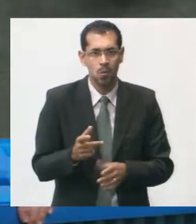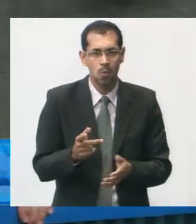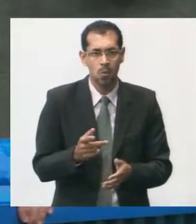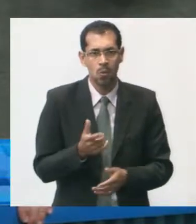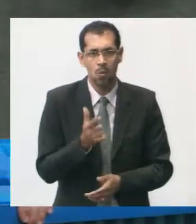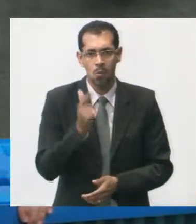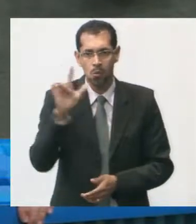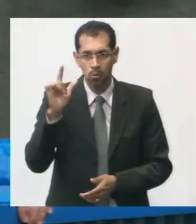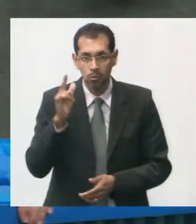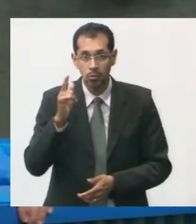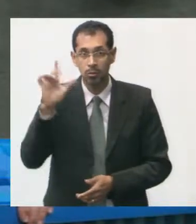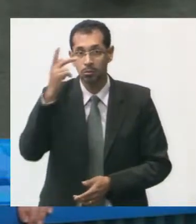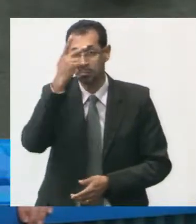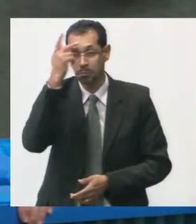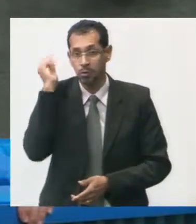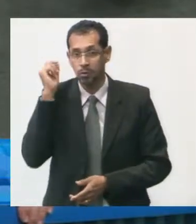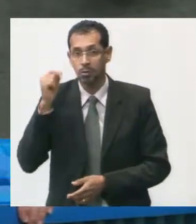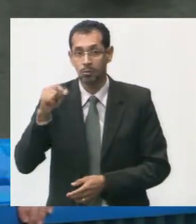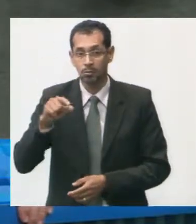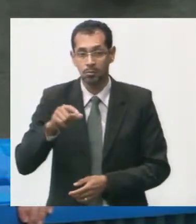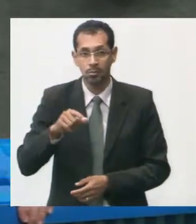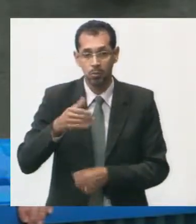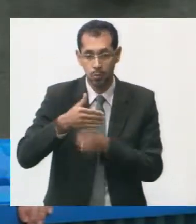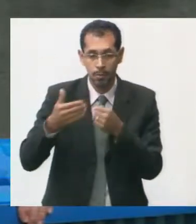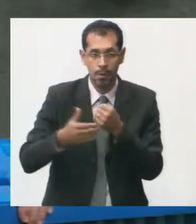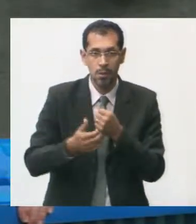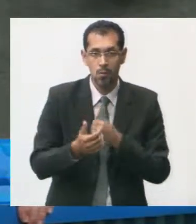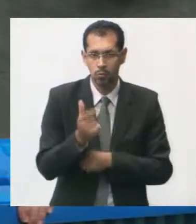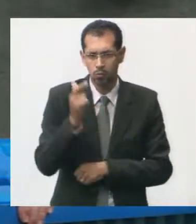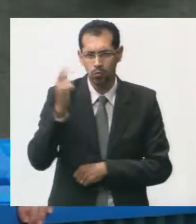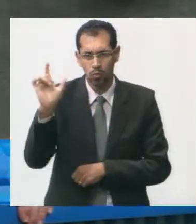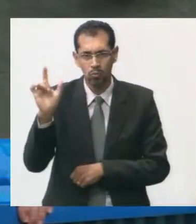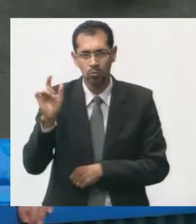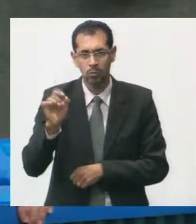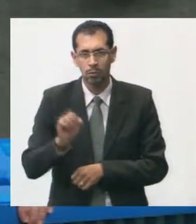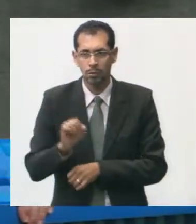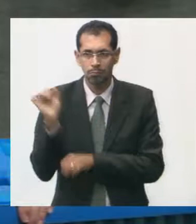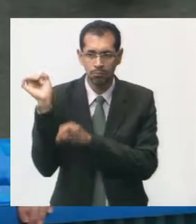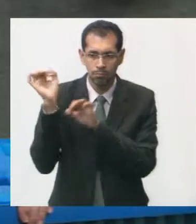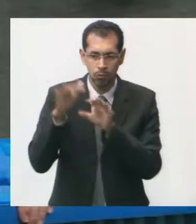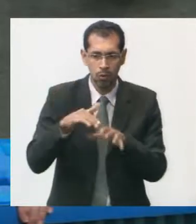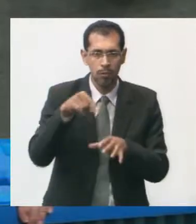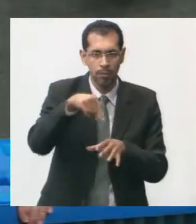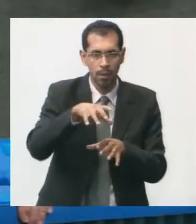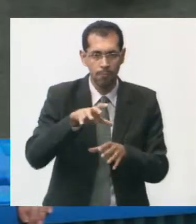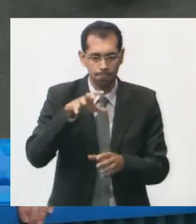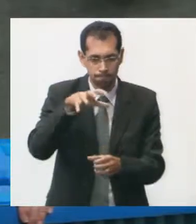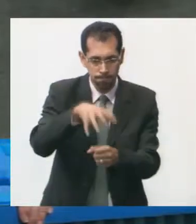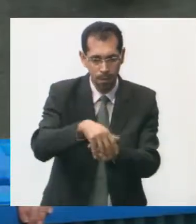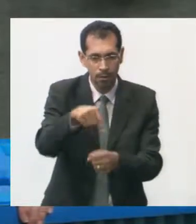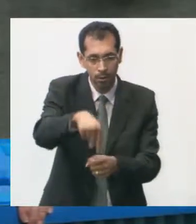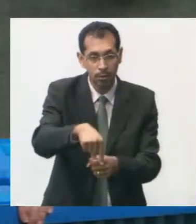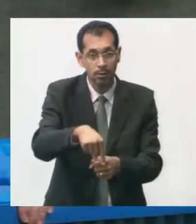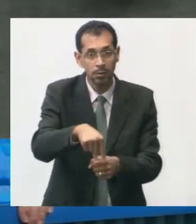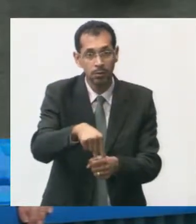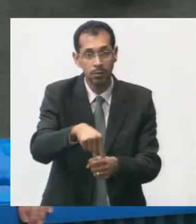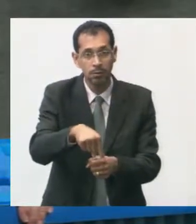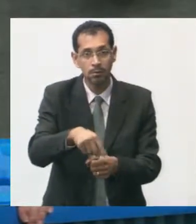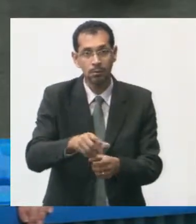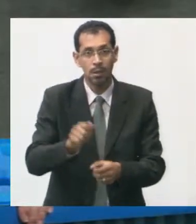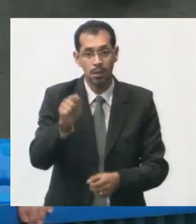do bairro Tabuazeiro que assumissem aquela associação de moradores, não